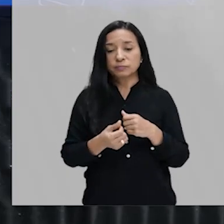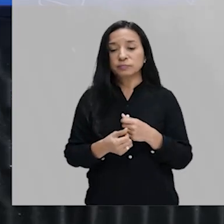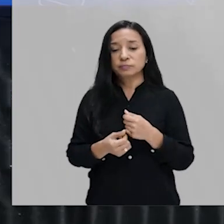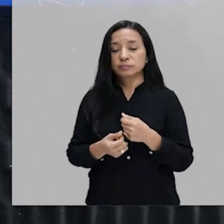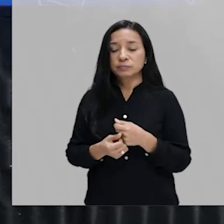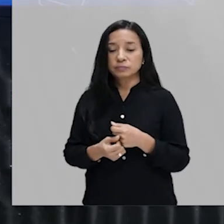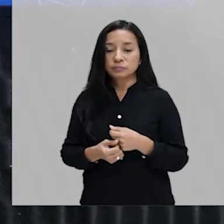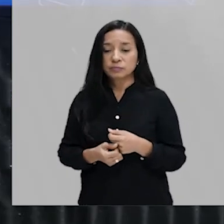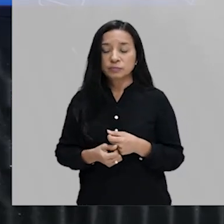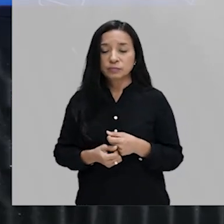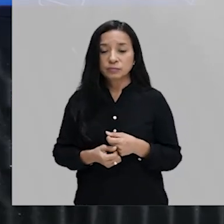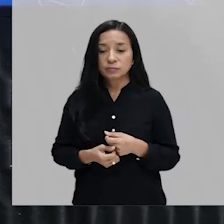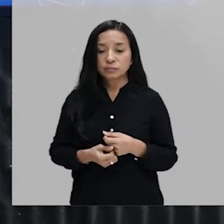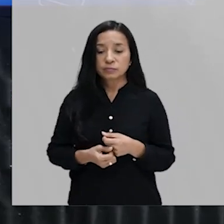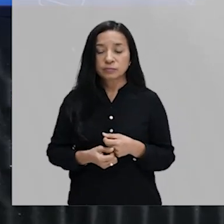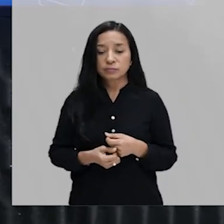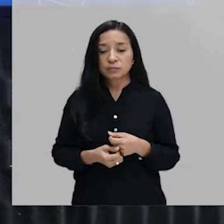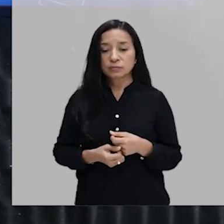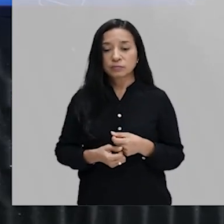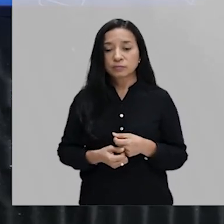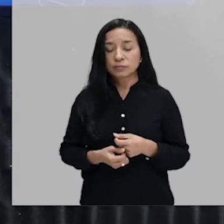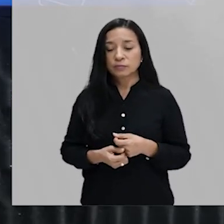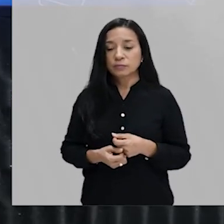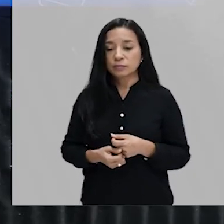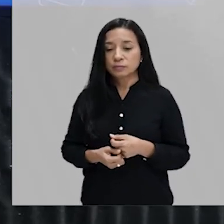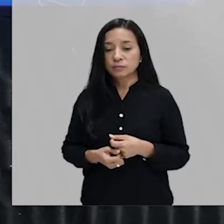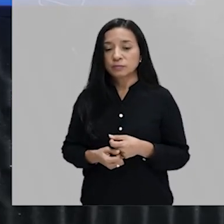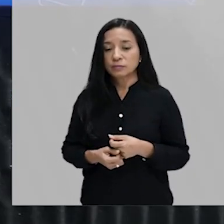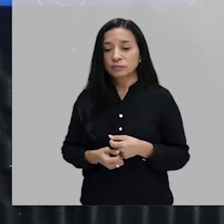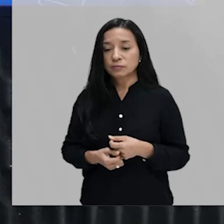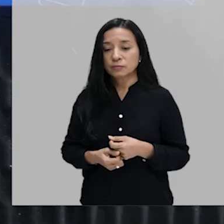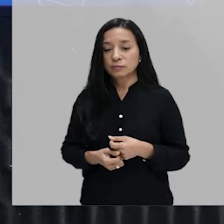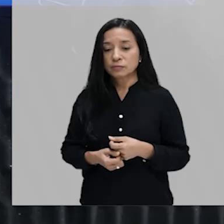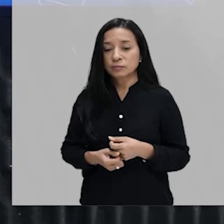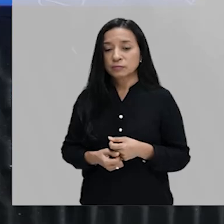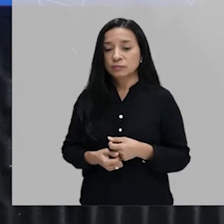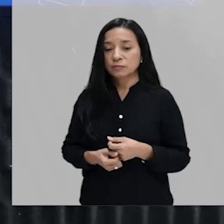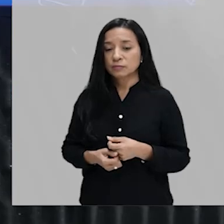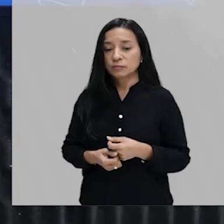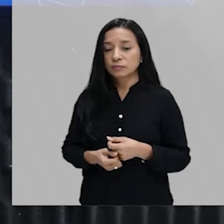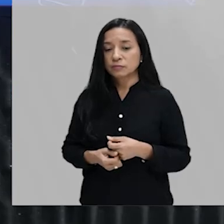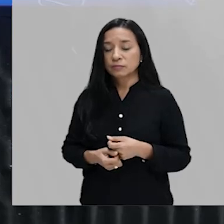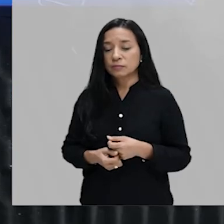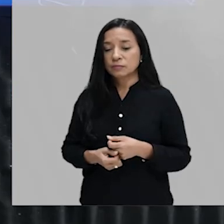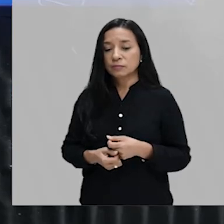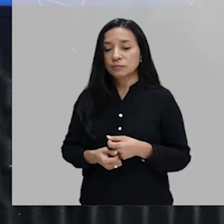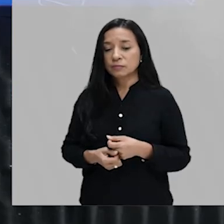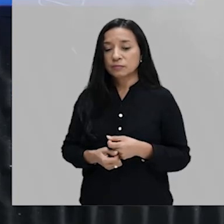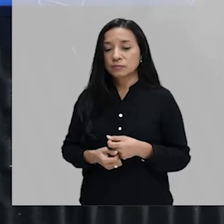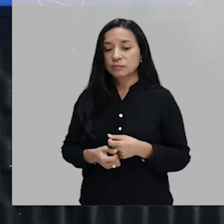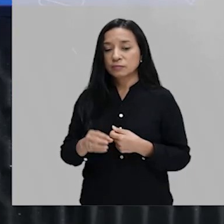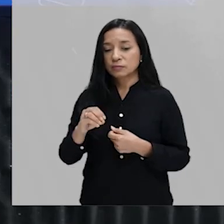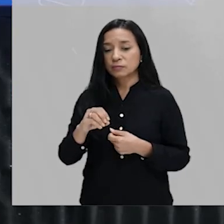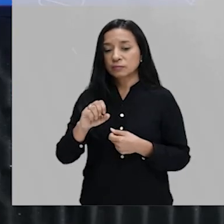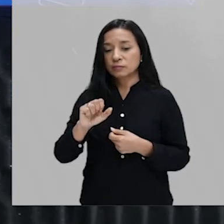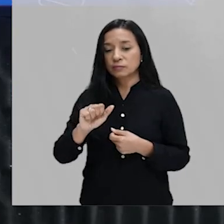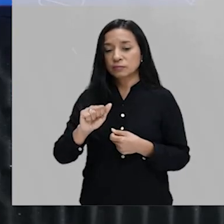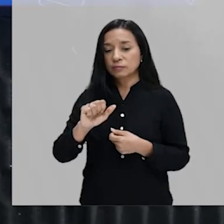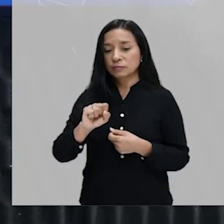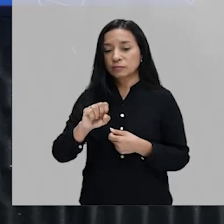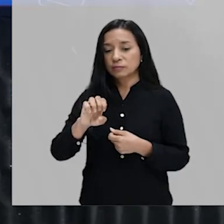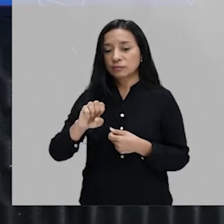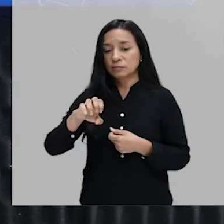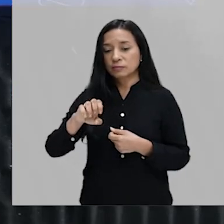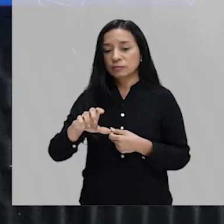nós, conosco. Vos, vós, convosco. Os, as, si, lis,